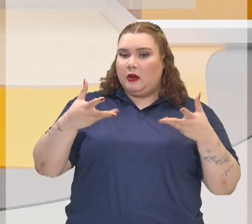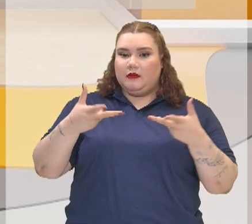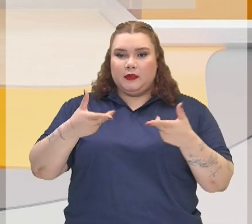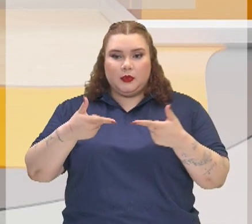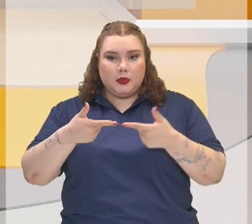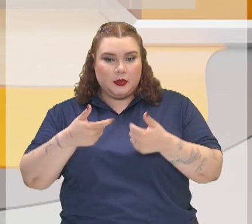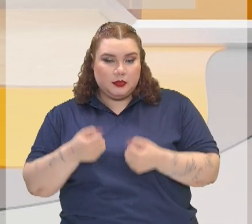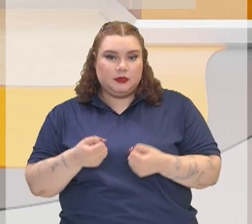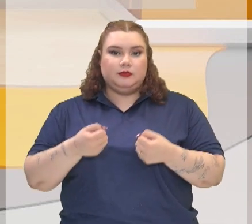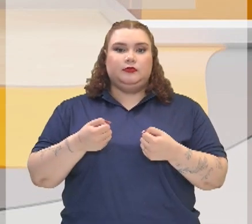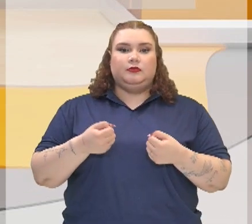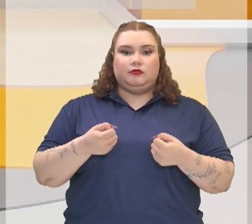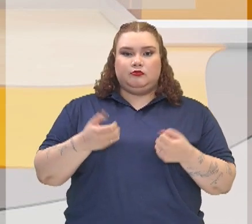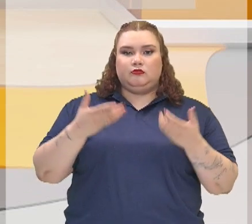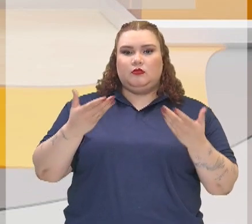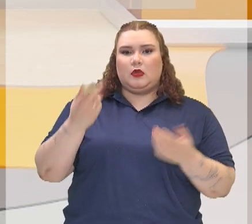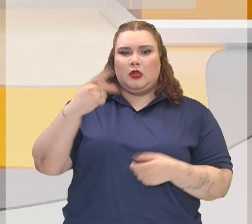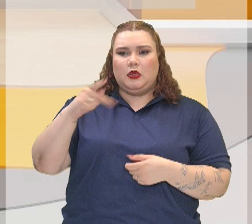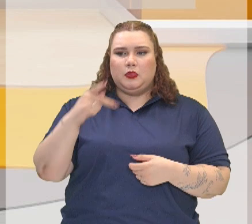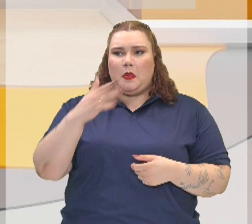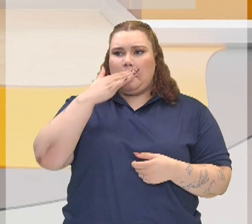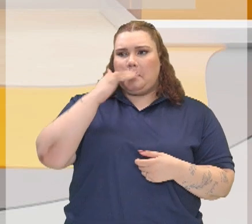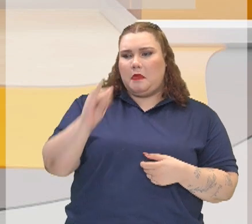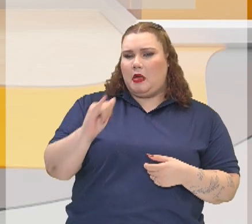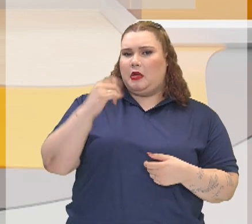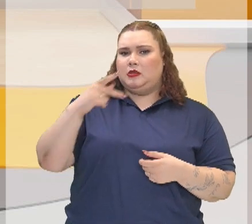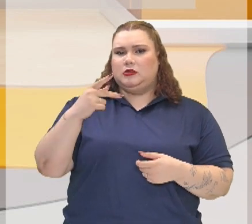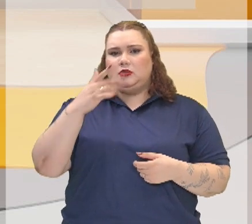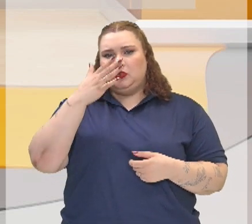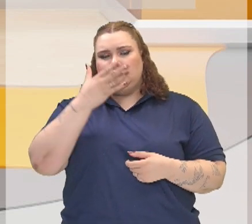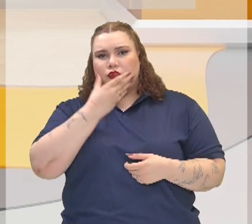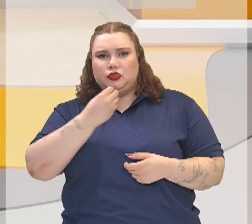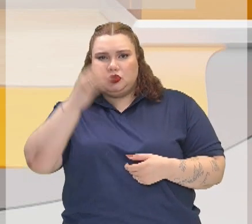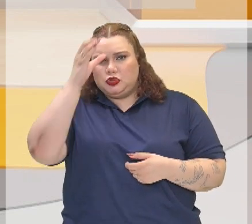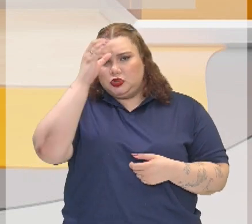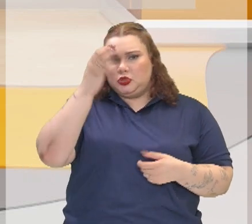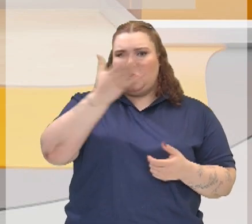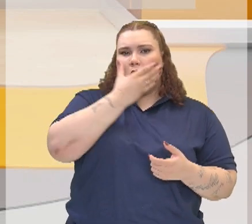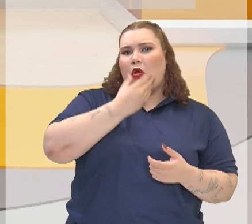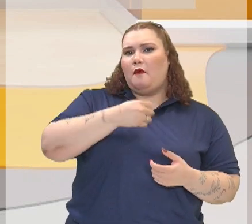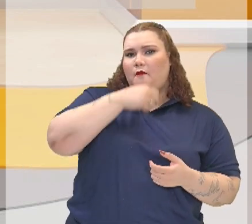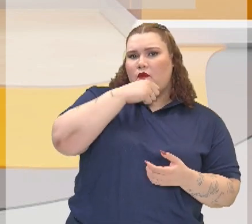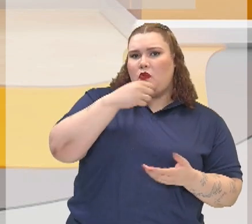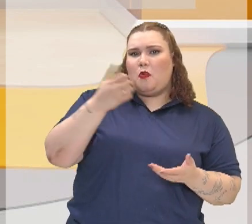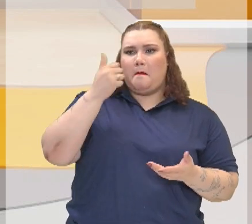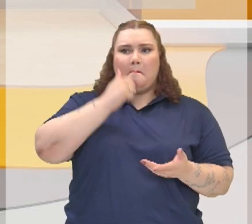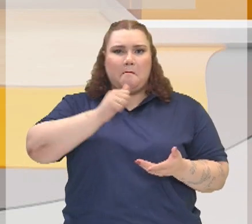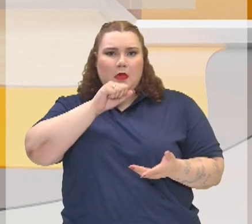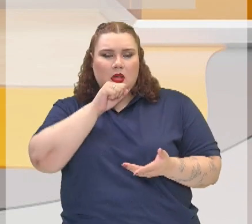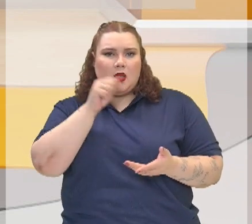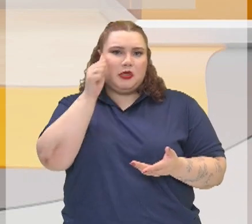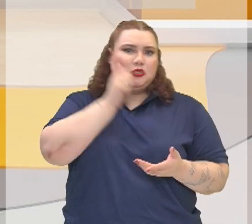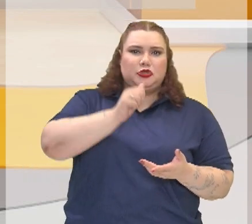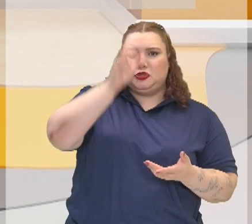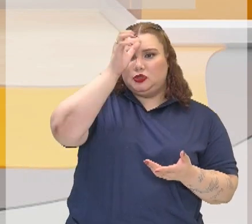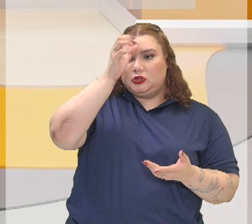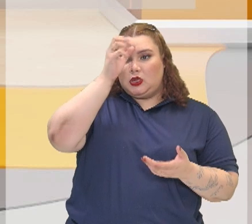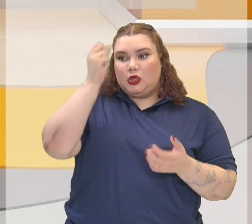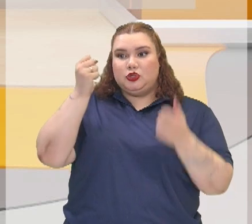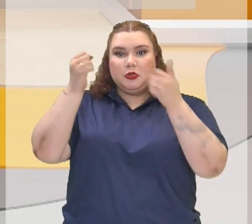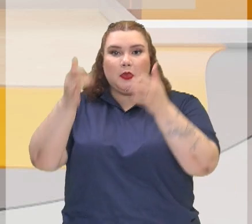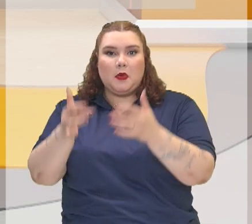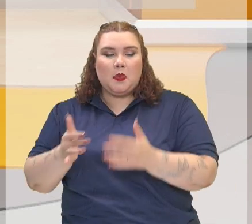maravilhosa, né, que seu pai, seu tio, seu avô, sua mãe, sua tia contou para você, né, de um momento